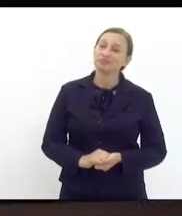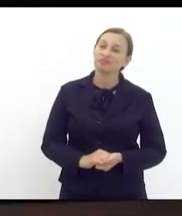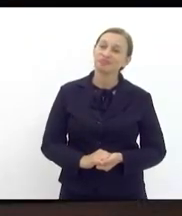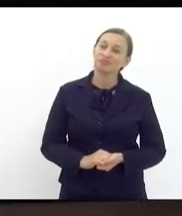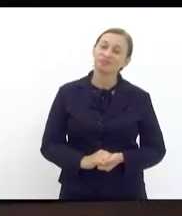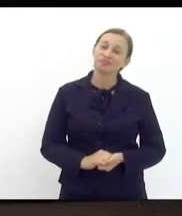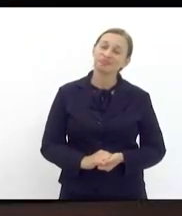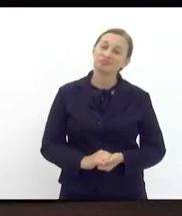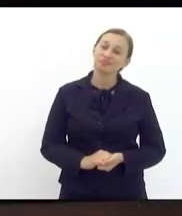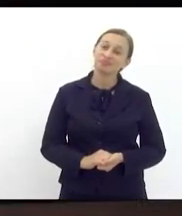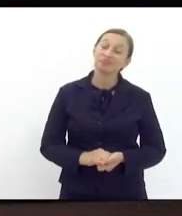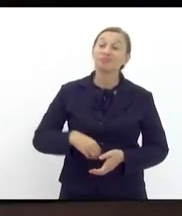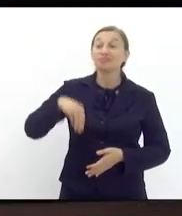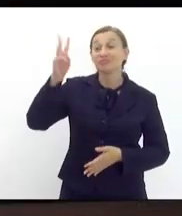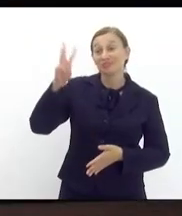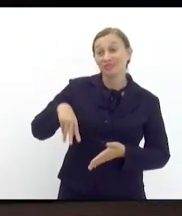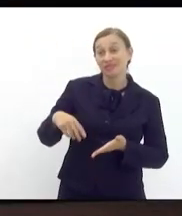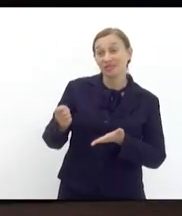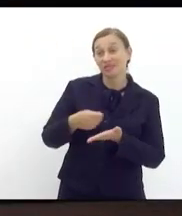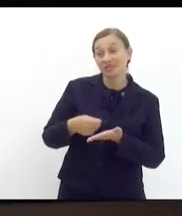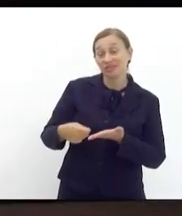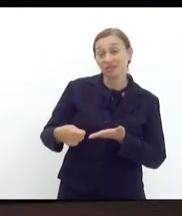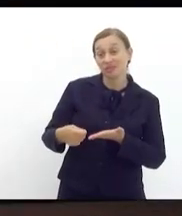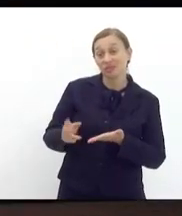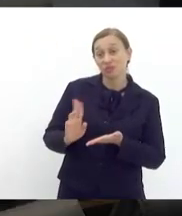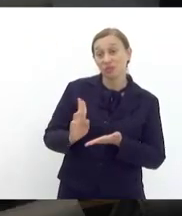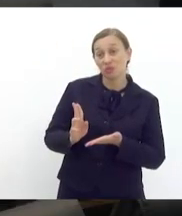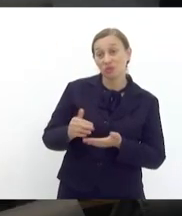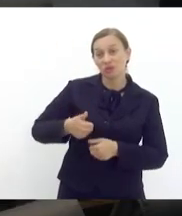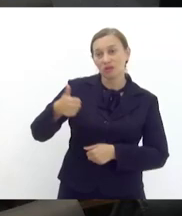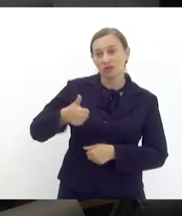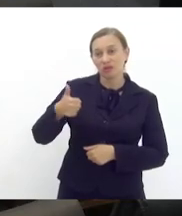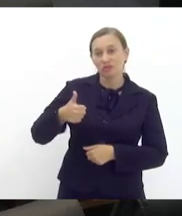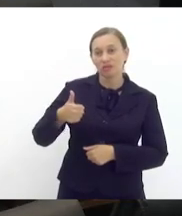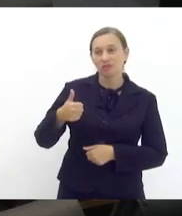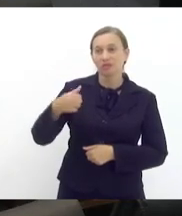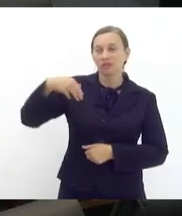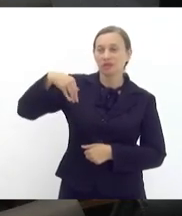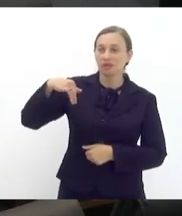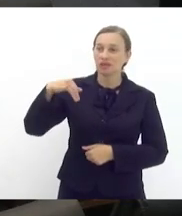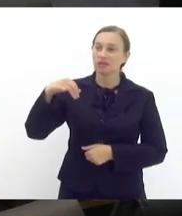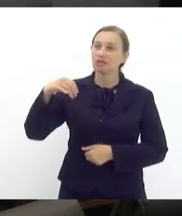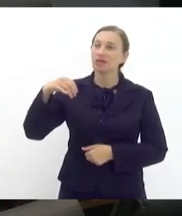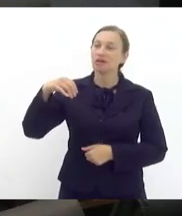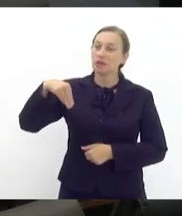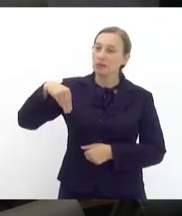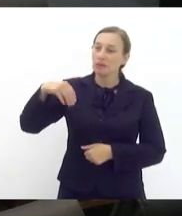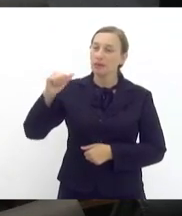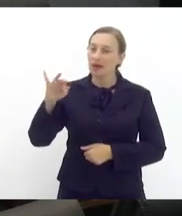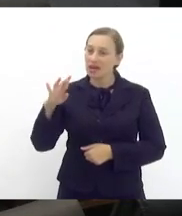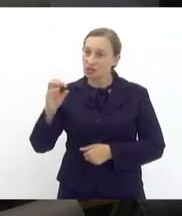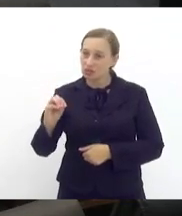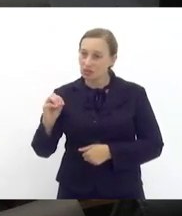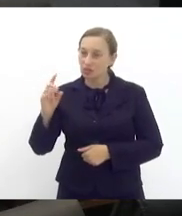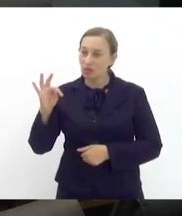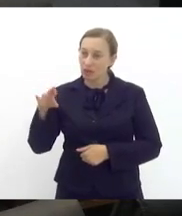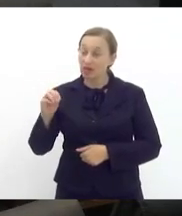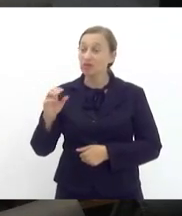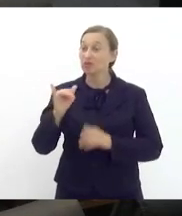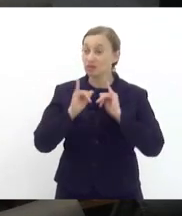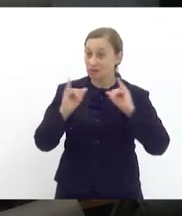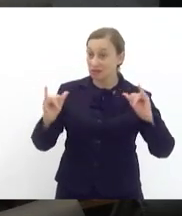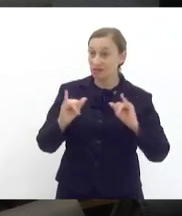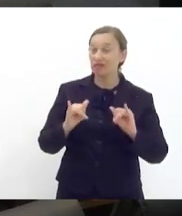quem está escrito primeiro deputado Márcio Gualberto conforme foi anunciado